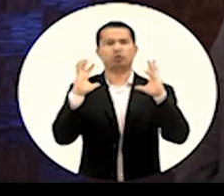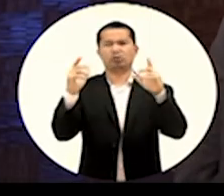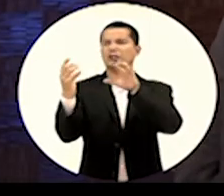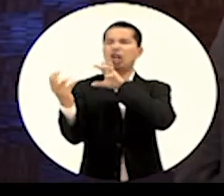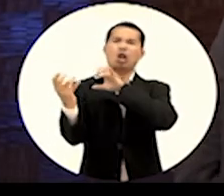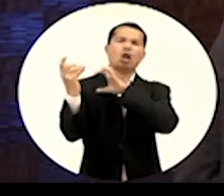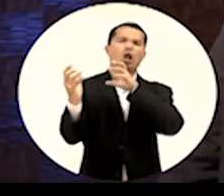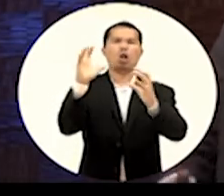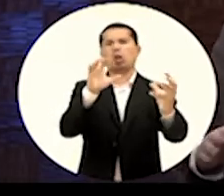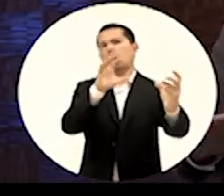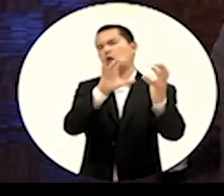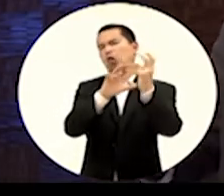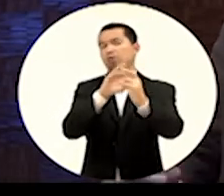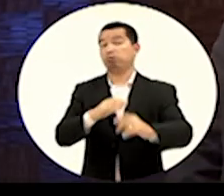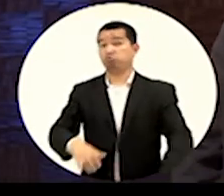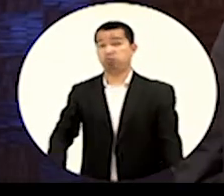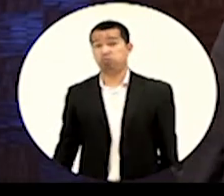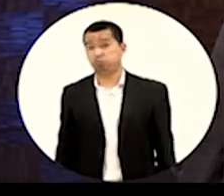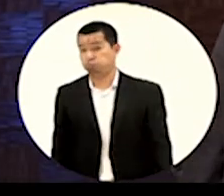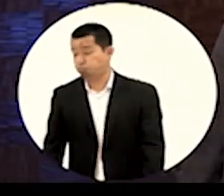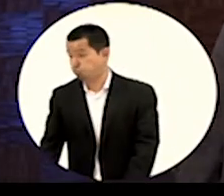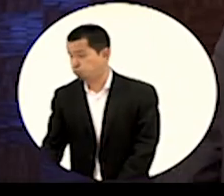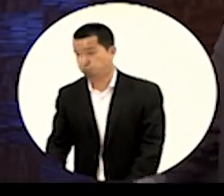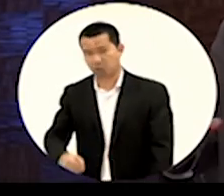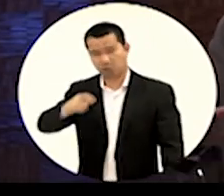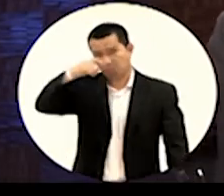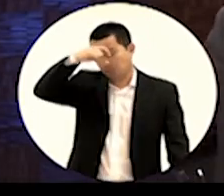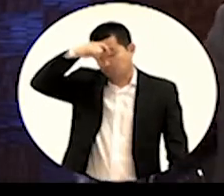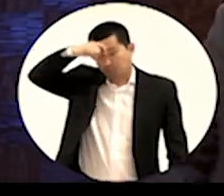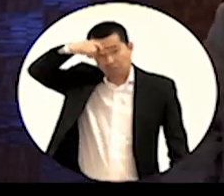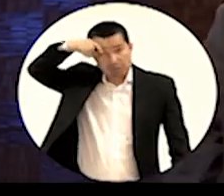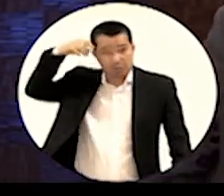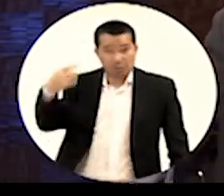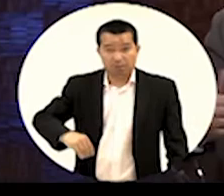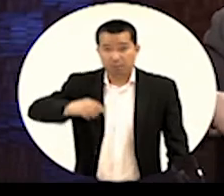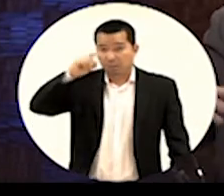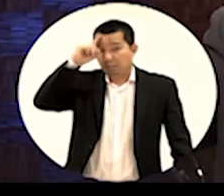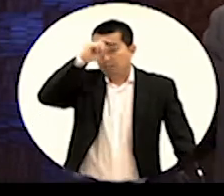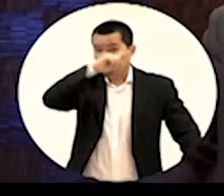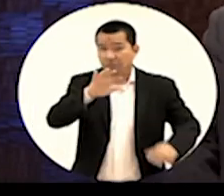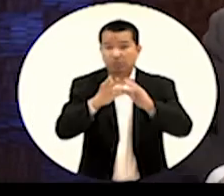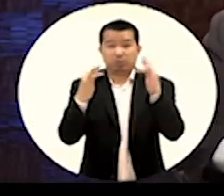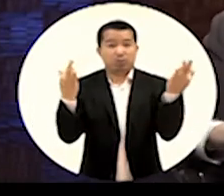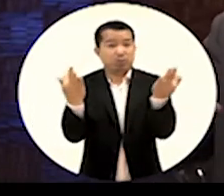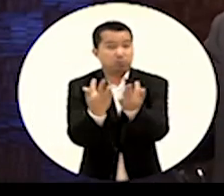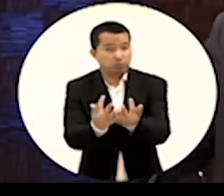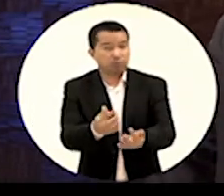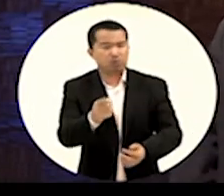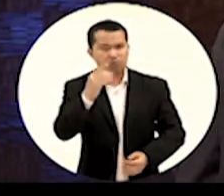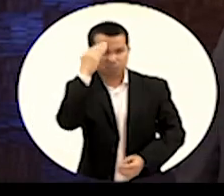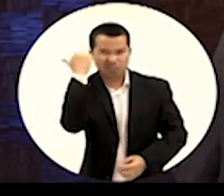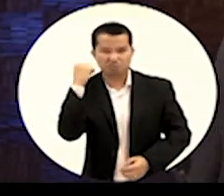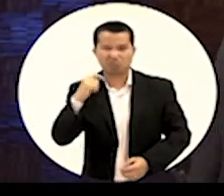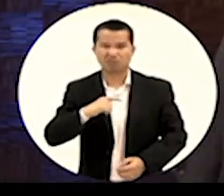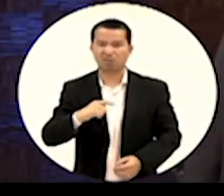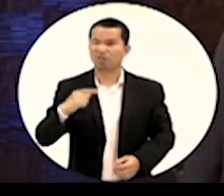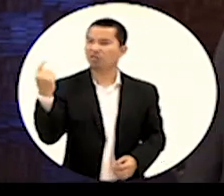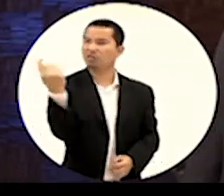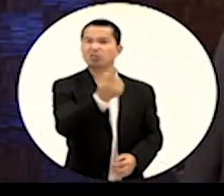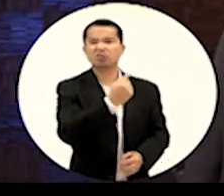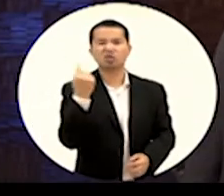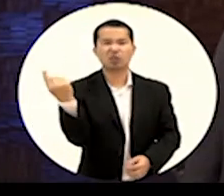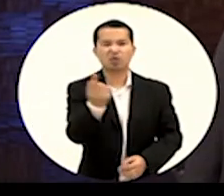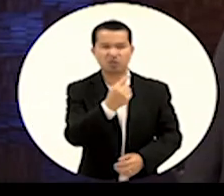reunião de família, porque estava uma guerra danada, né? Todo mundo brigando lá em casa, eu com os meus irmãos, foi uma guerra danada,